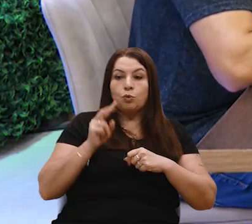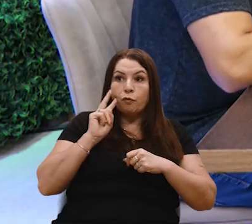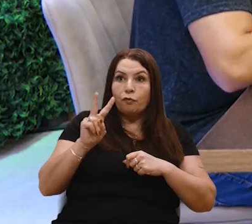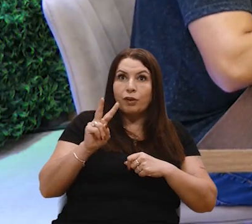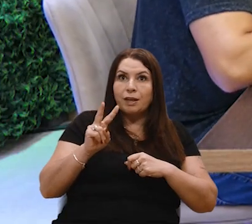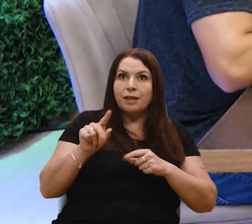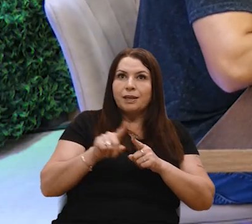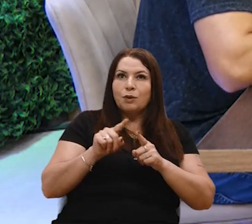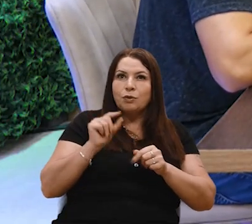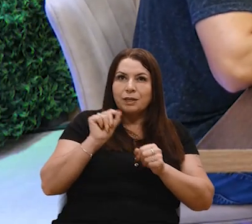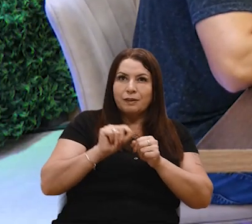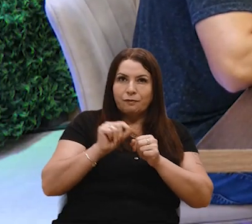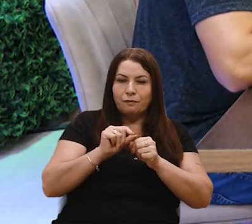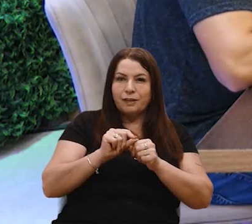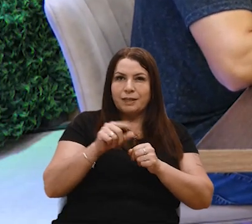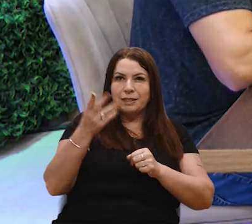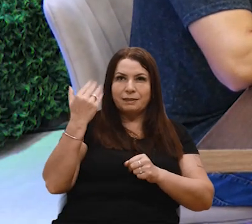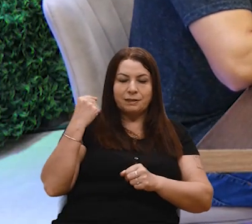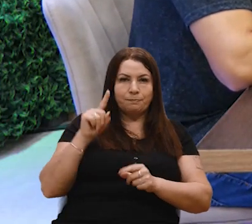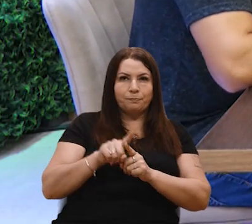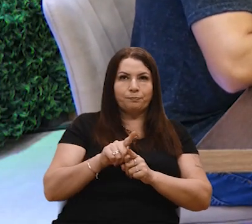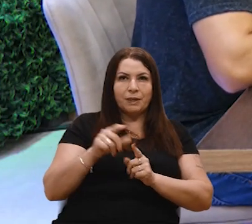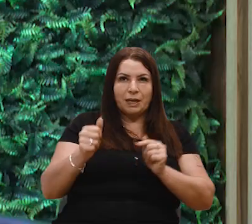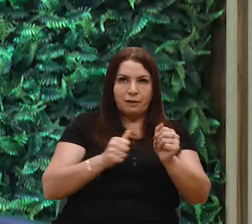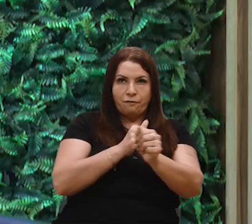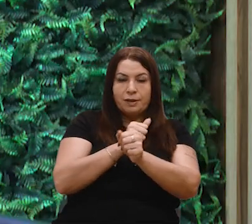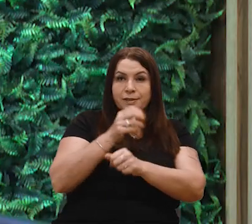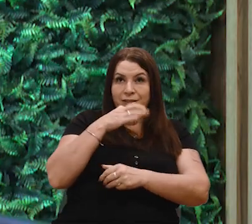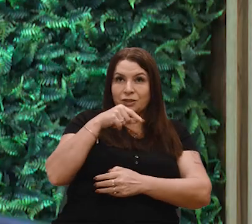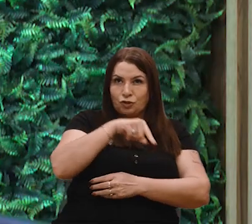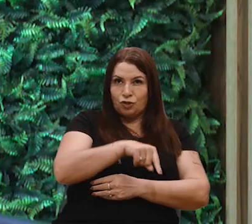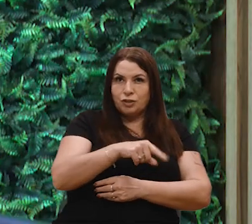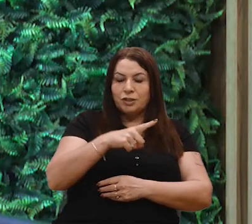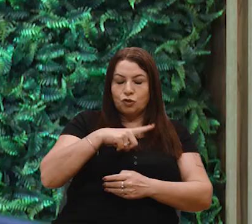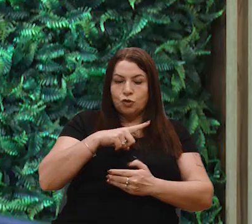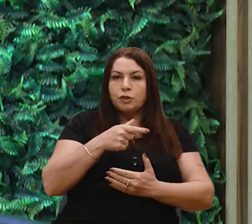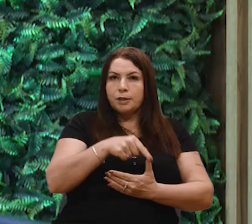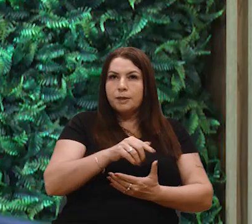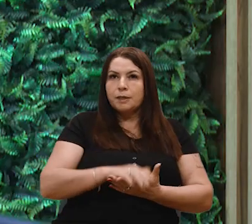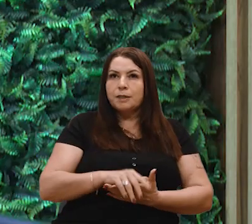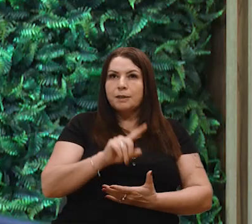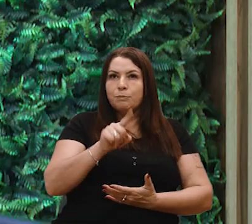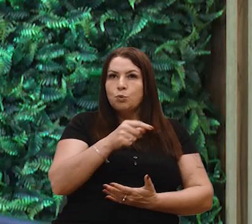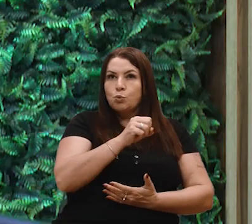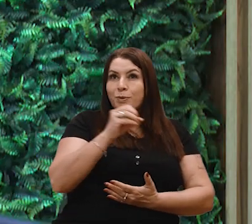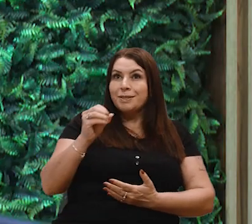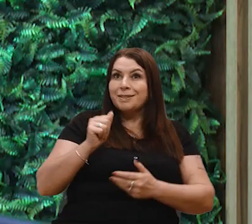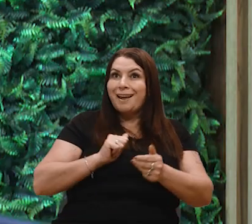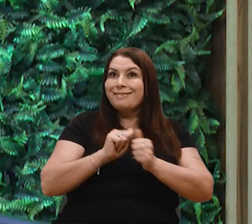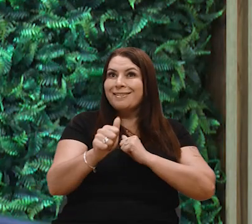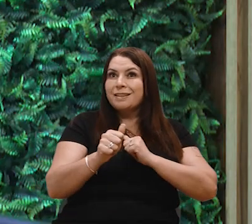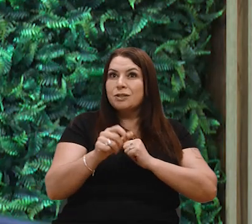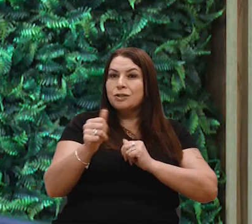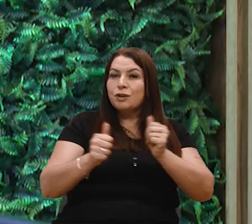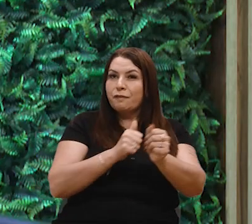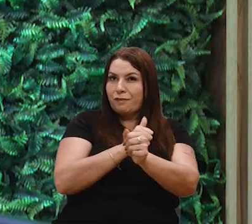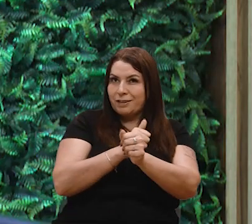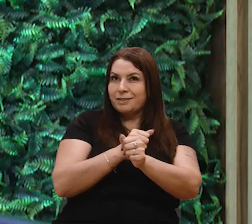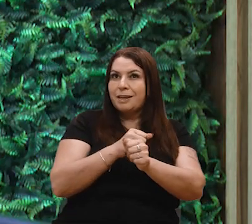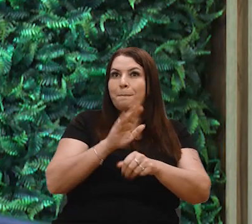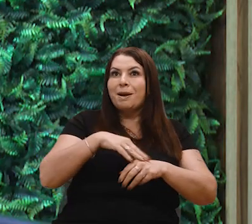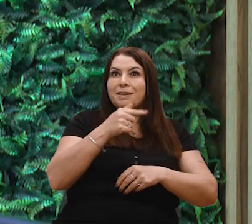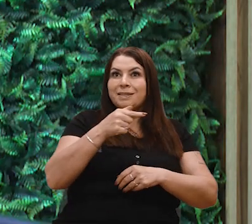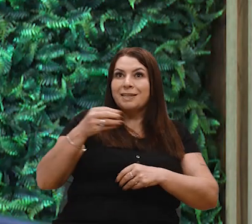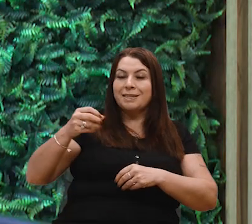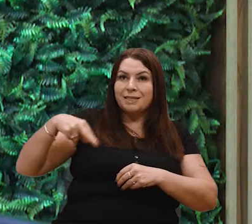Quando a gente vê uma prova... Agora, quando a gente teve aqui, não faz muito, o Reveza Caxias, nós tínhamos 1.800 atletas só no Reveza,